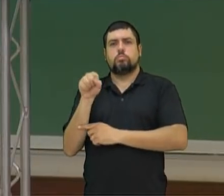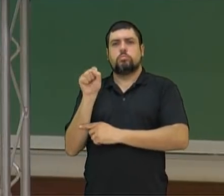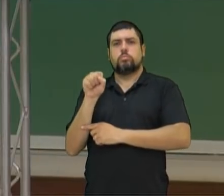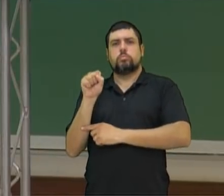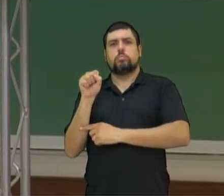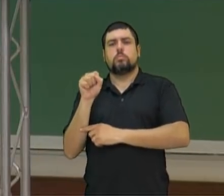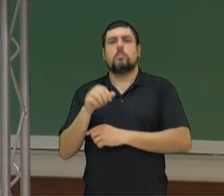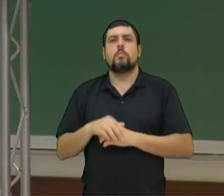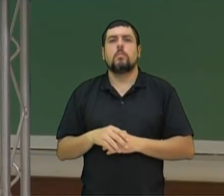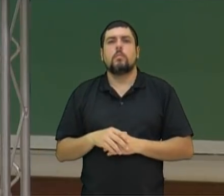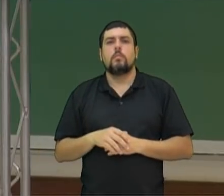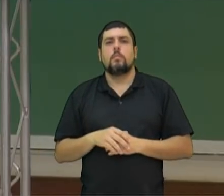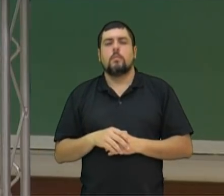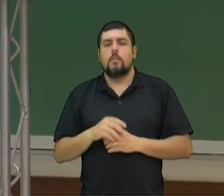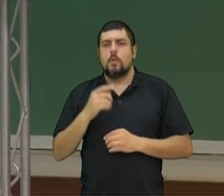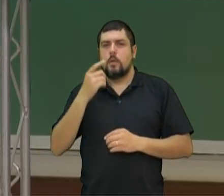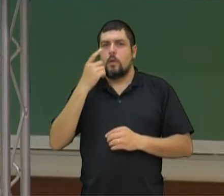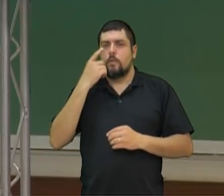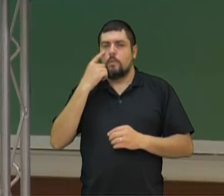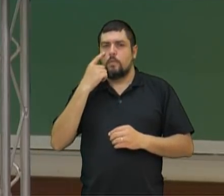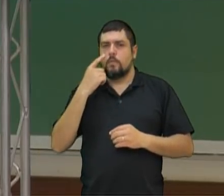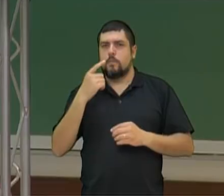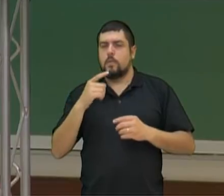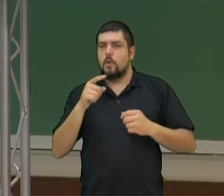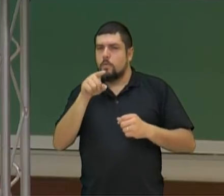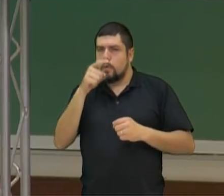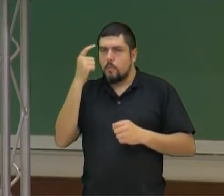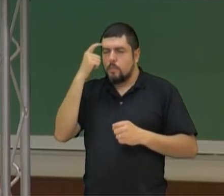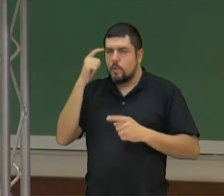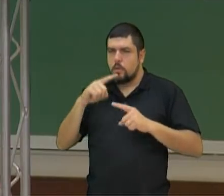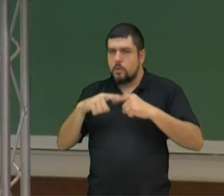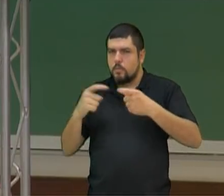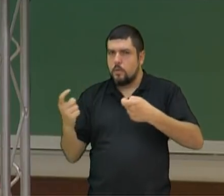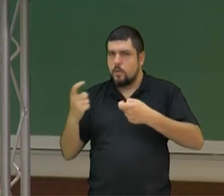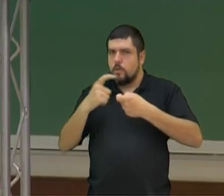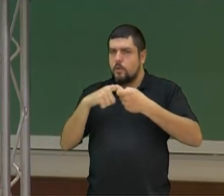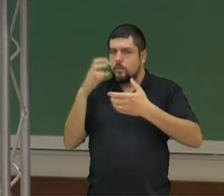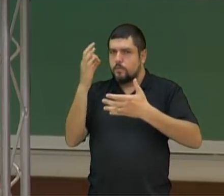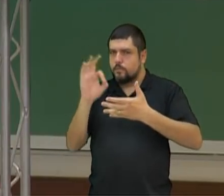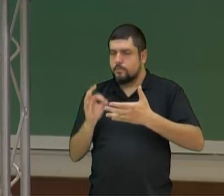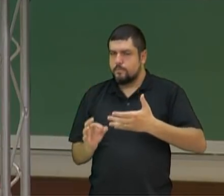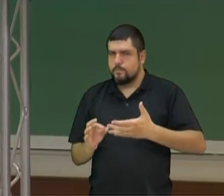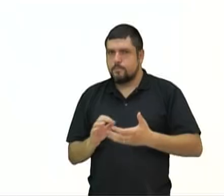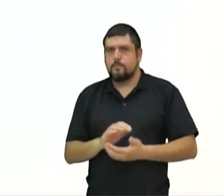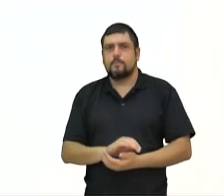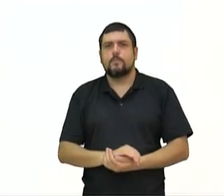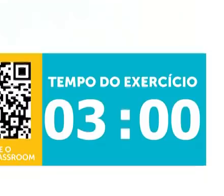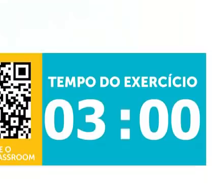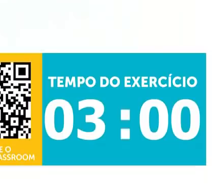alternativas, vejam o que eu fiz com o meu corpo aqui, pensa e daqui a pouco eu volto para ver com vocês a resposta correta.